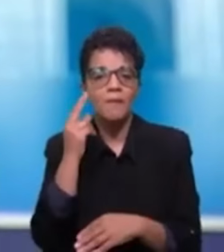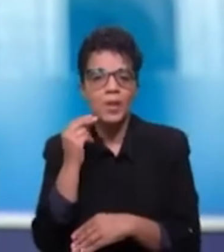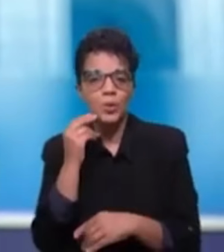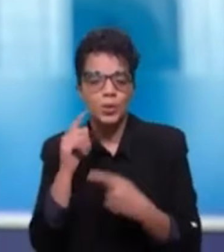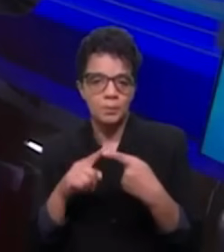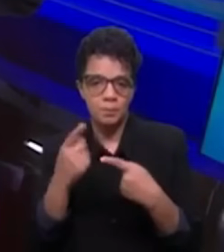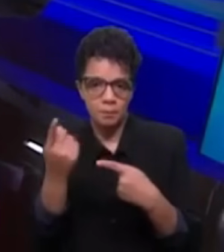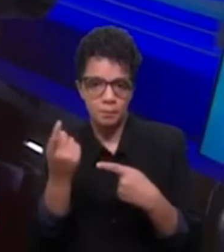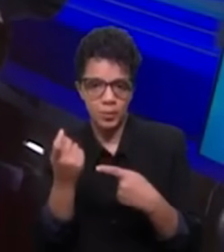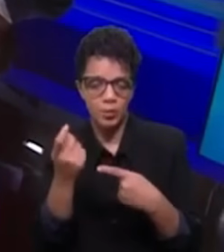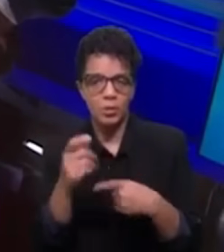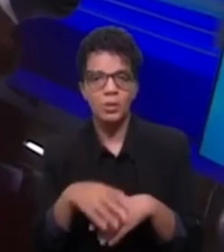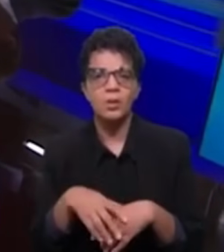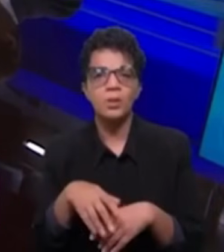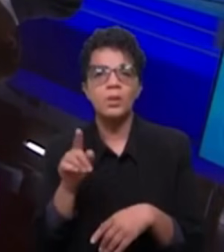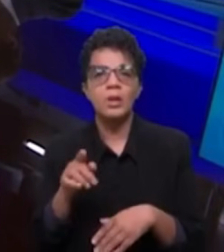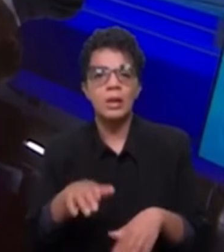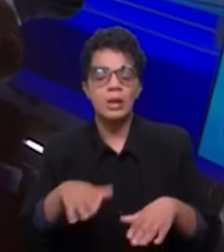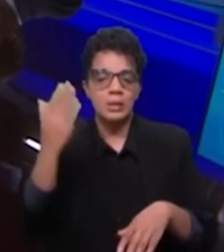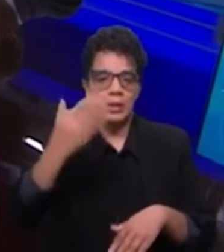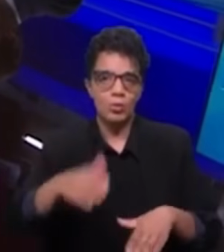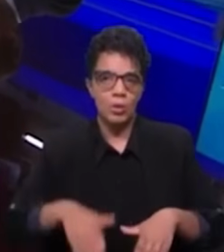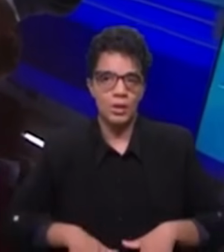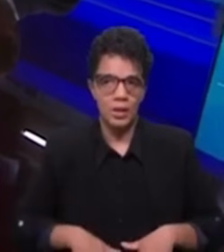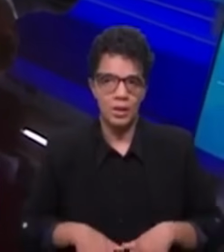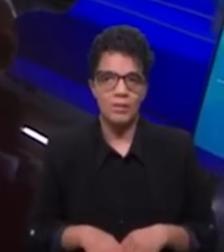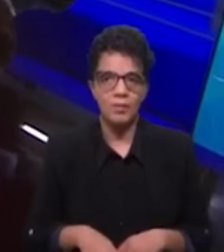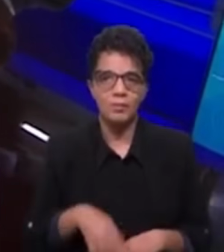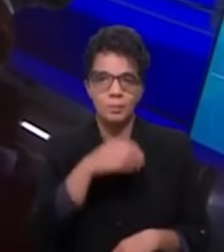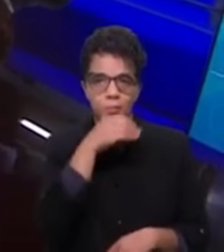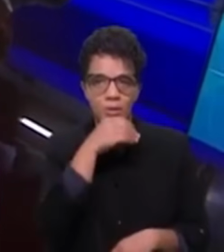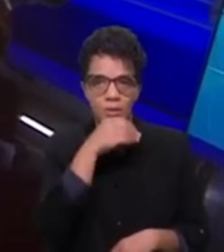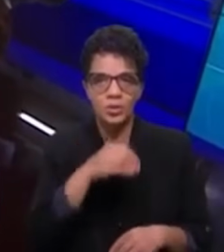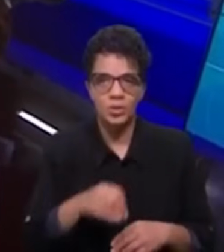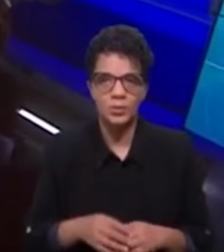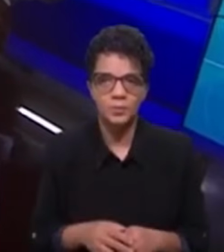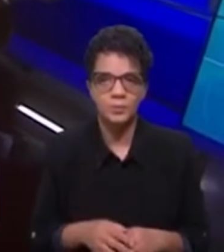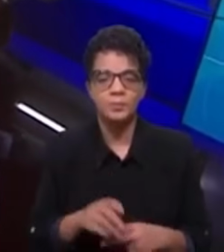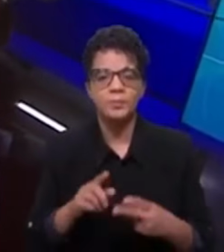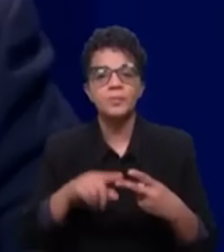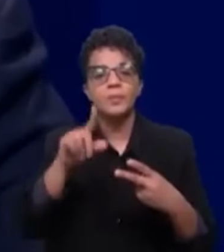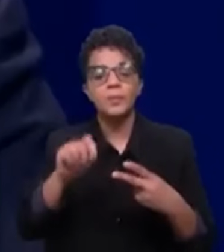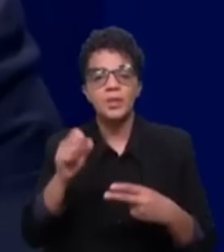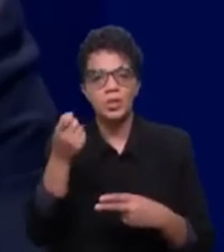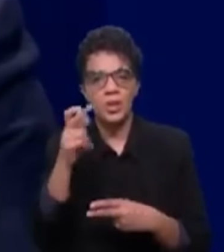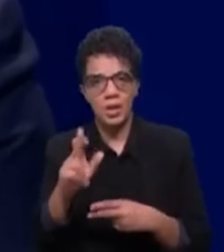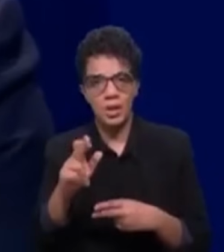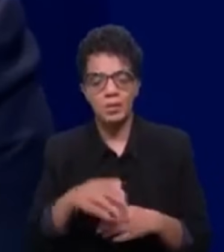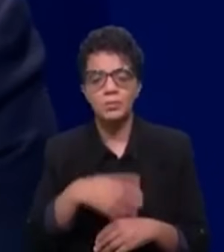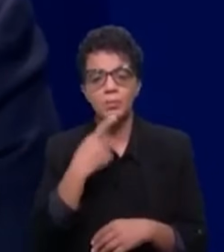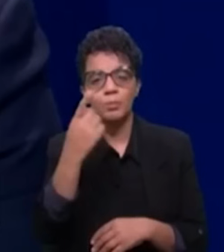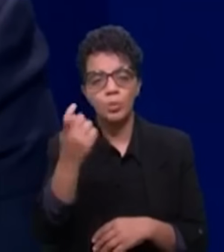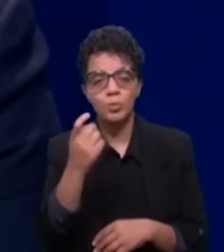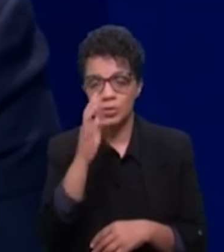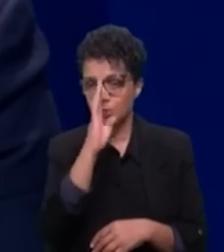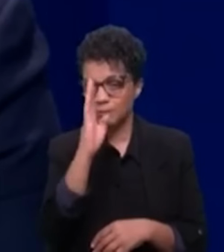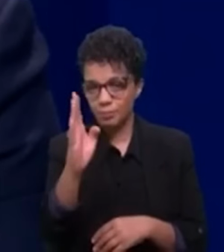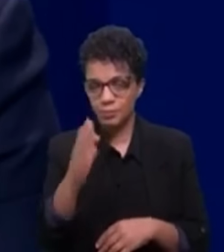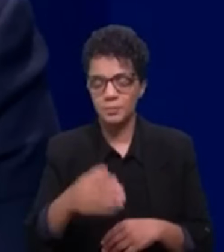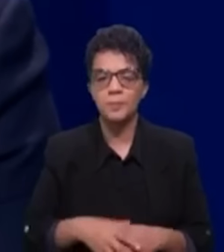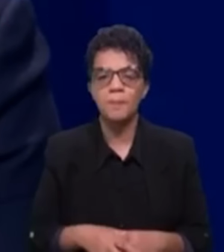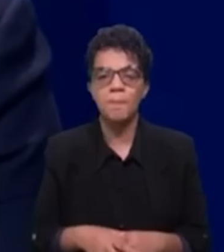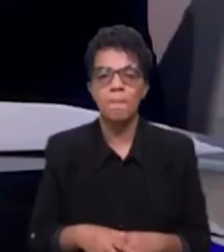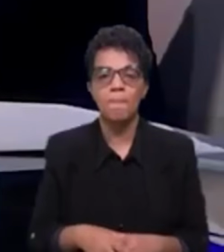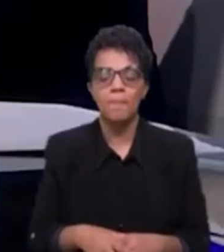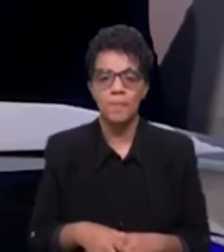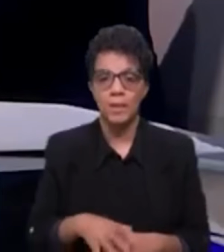eh da greve sim direo para as forças de segurança e também para a GNR uma pergunta muito concreta num